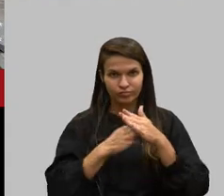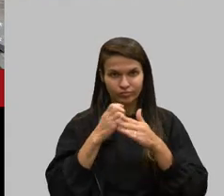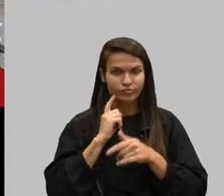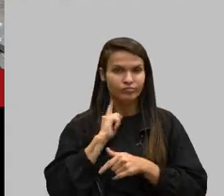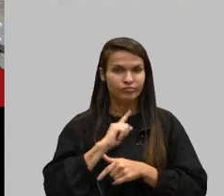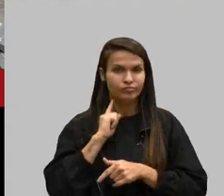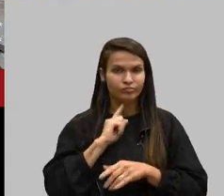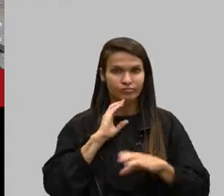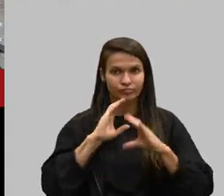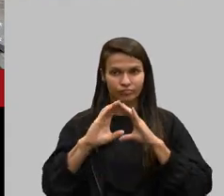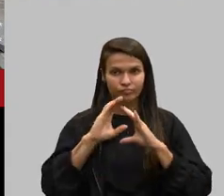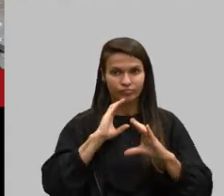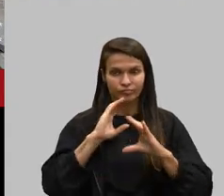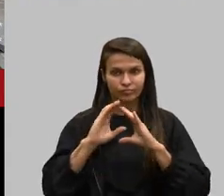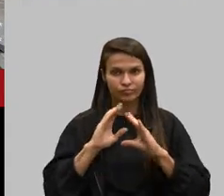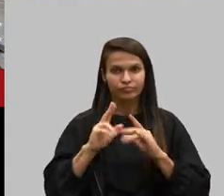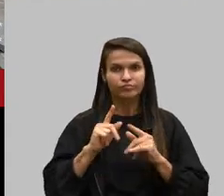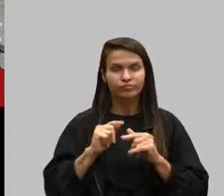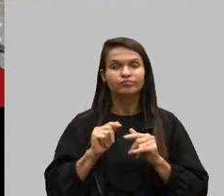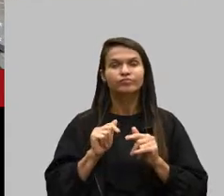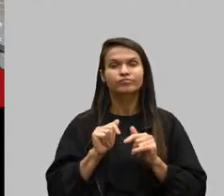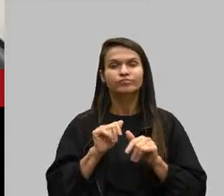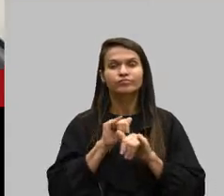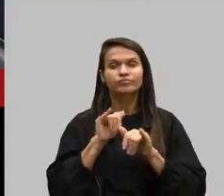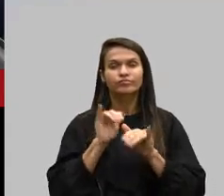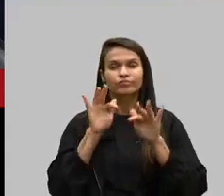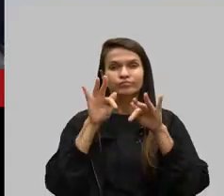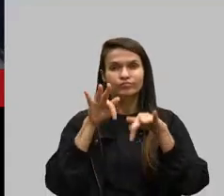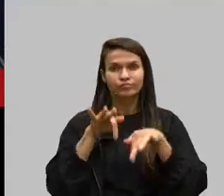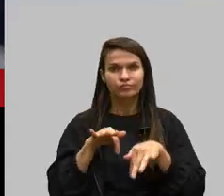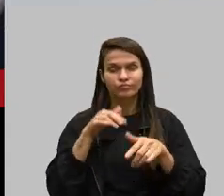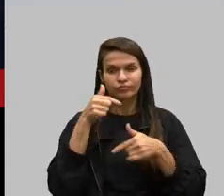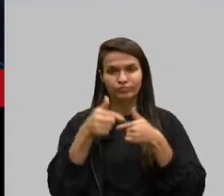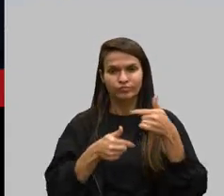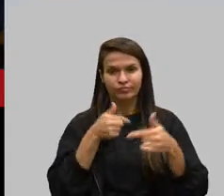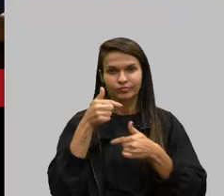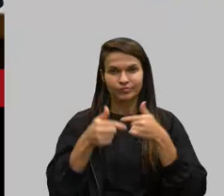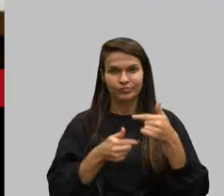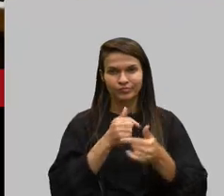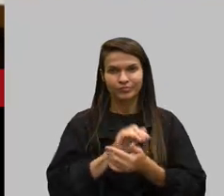comunicação determina a lavratura da ata encerra os